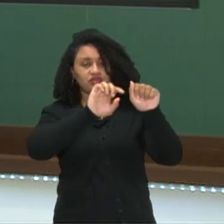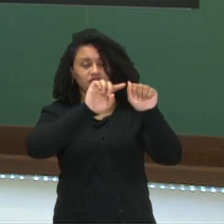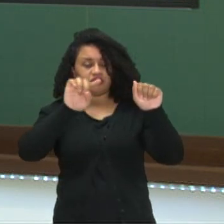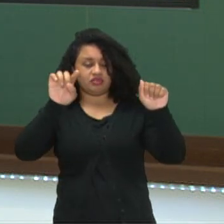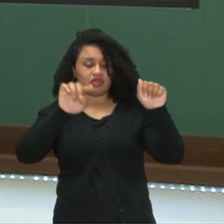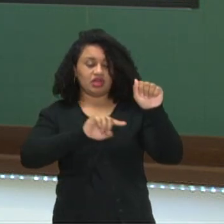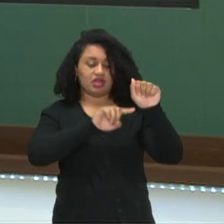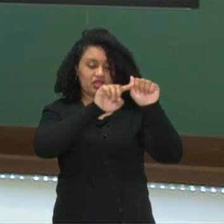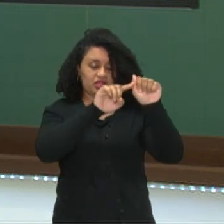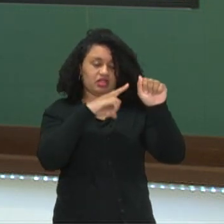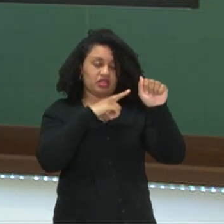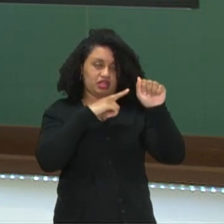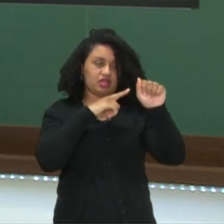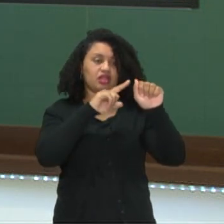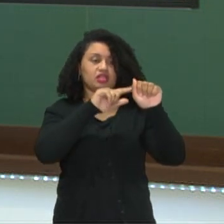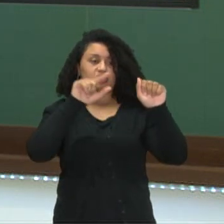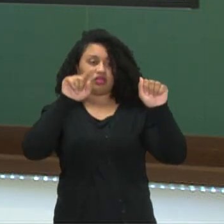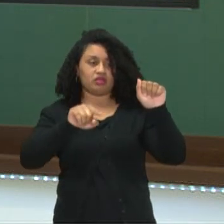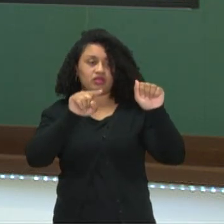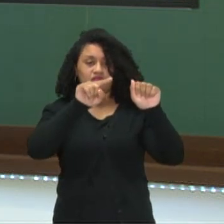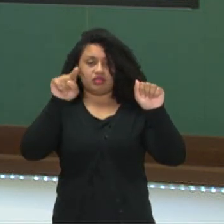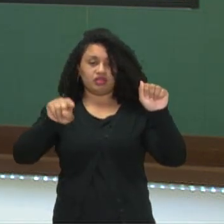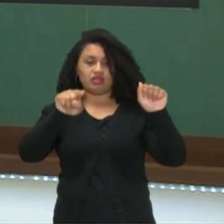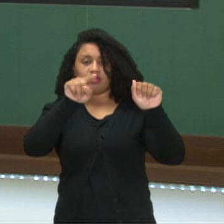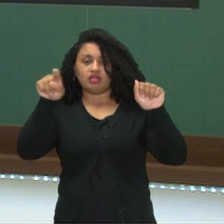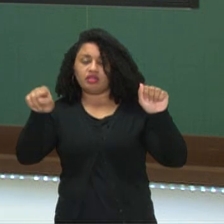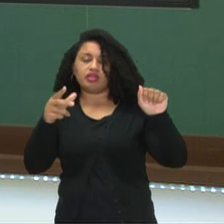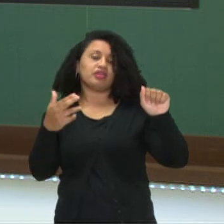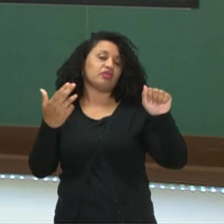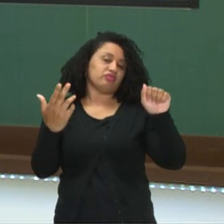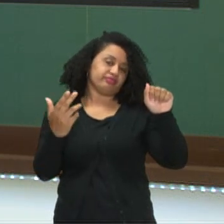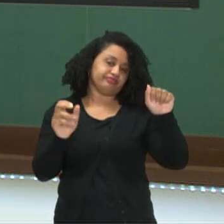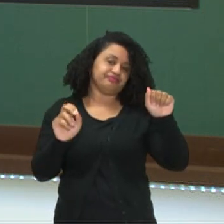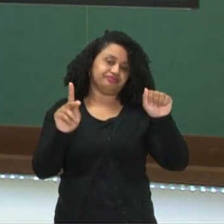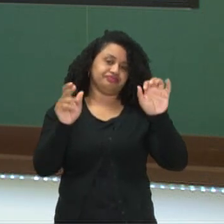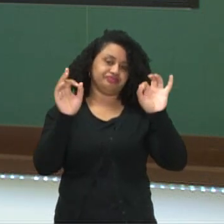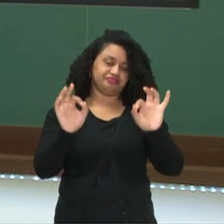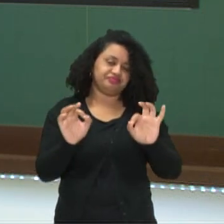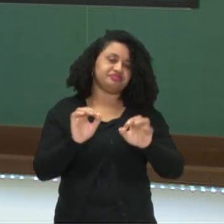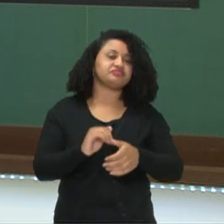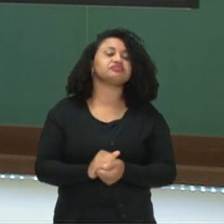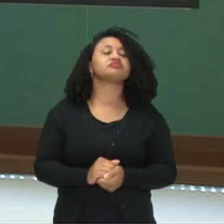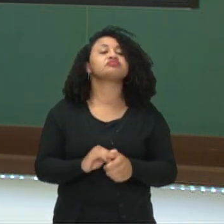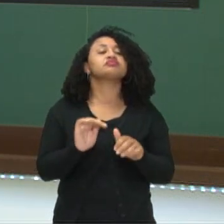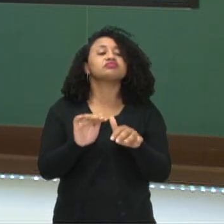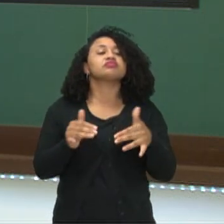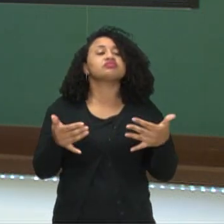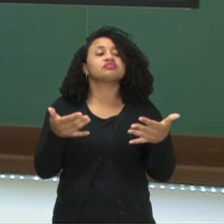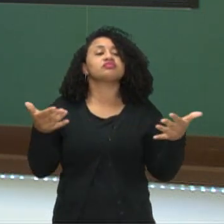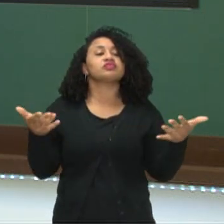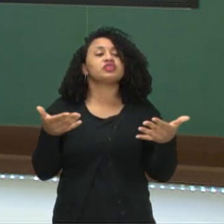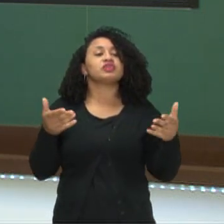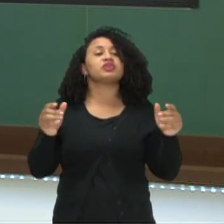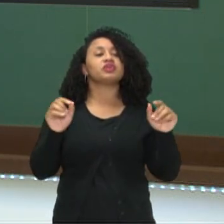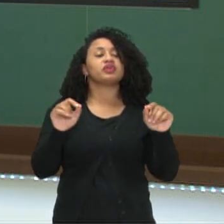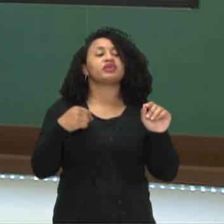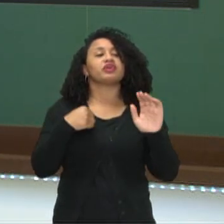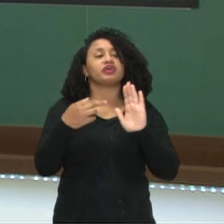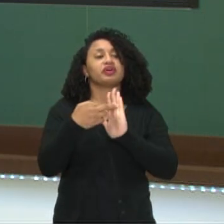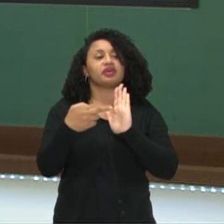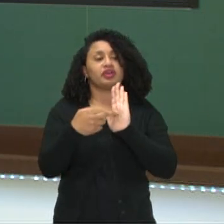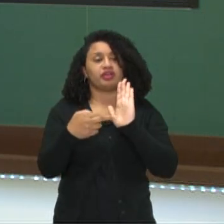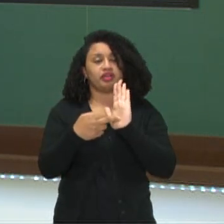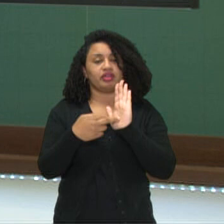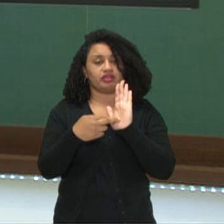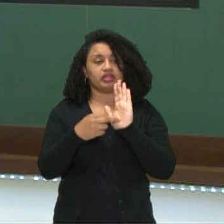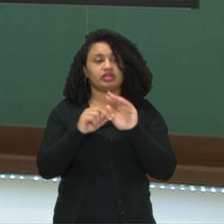do ponto A Q1, Q2 e Q3. Tá certo? Agora, regra das